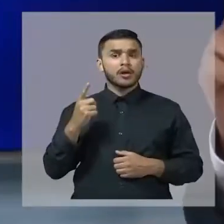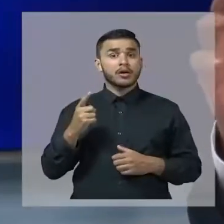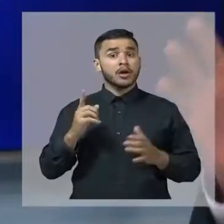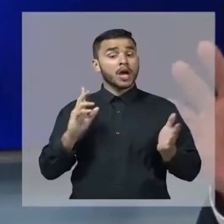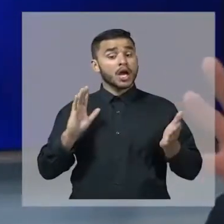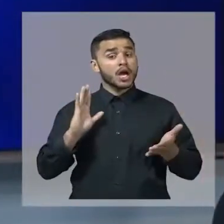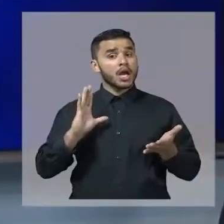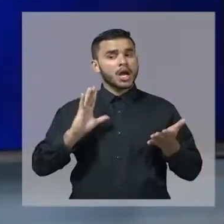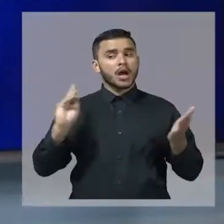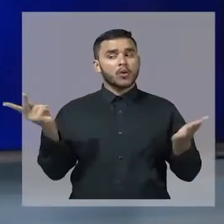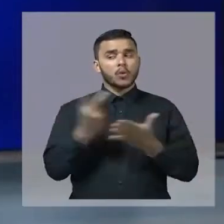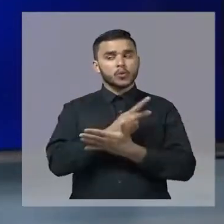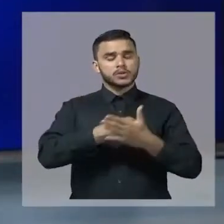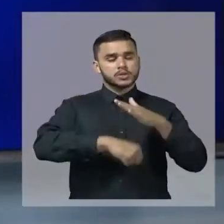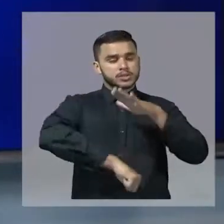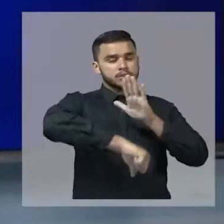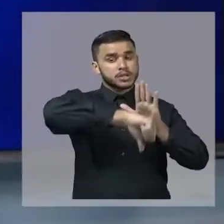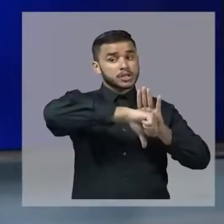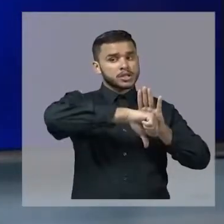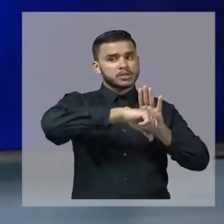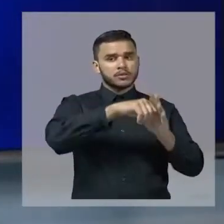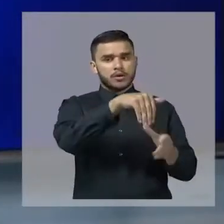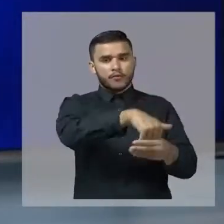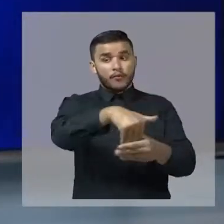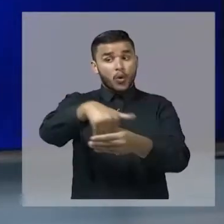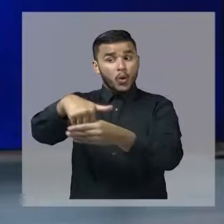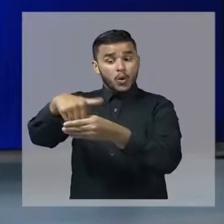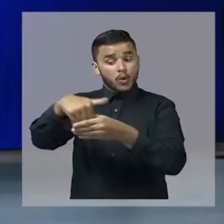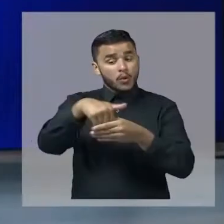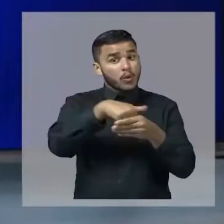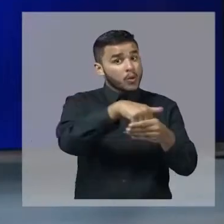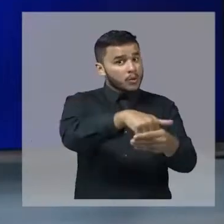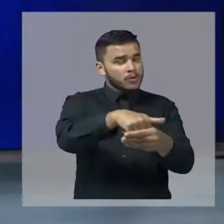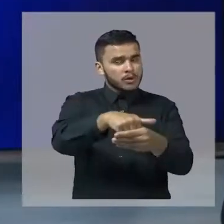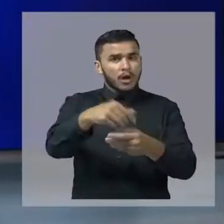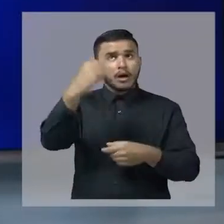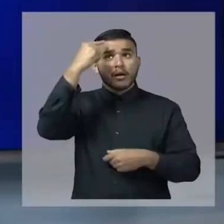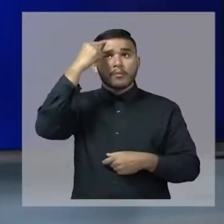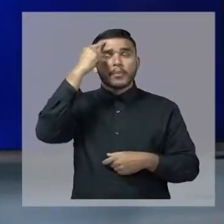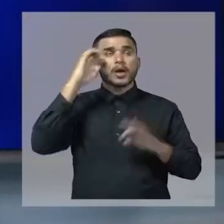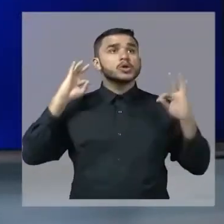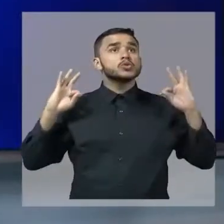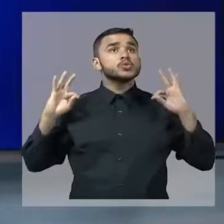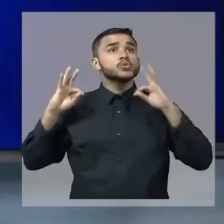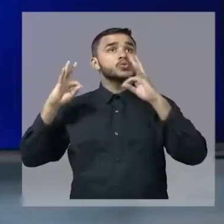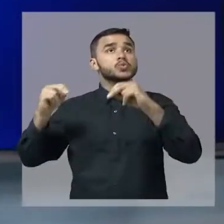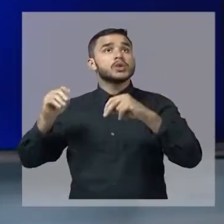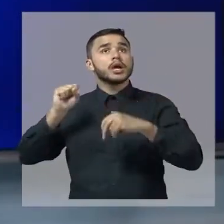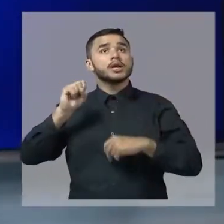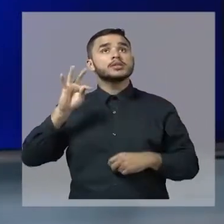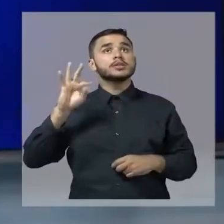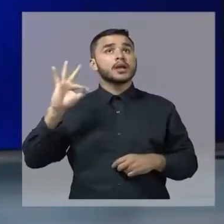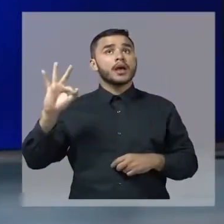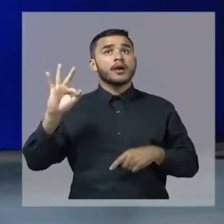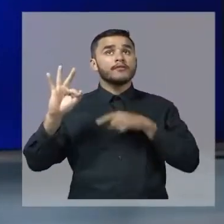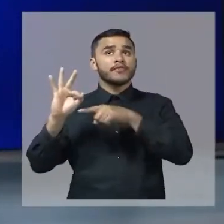crimes eleitorais, vamos deixar isso bem claro, que é para que a população não faça, quer dizer, decodificações errôneas, tá? A Operação